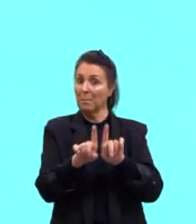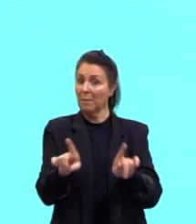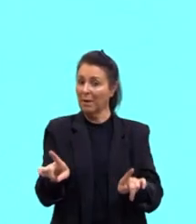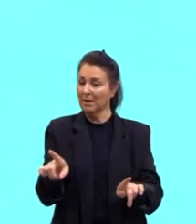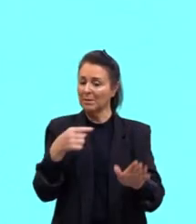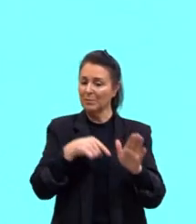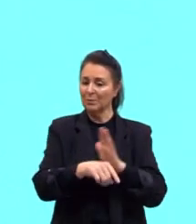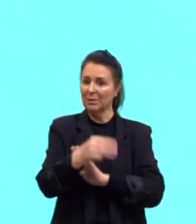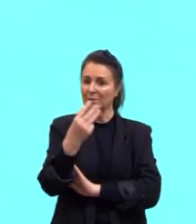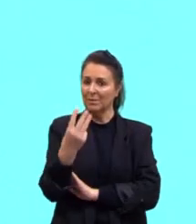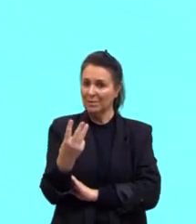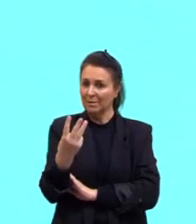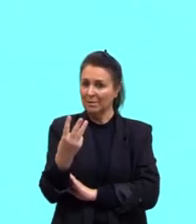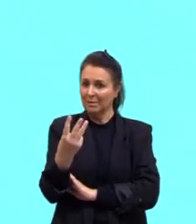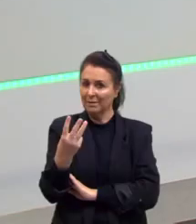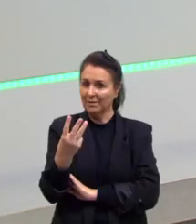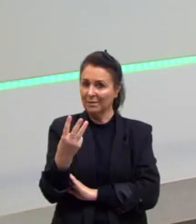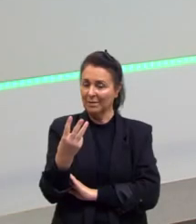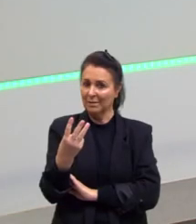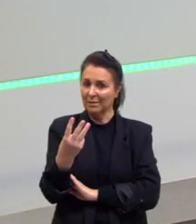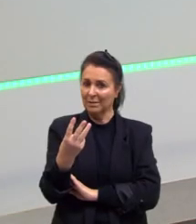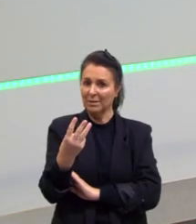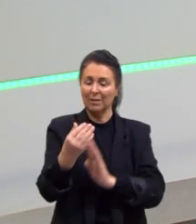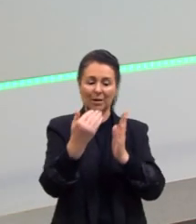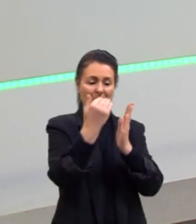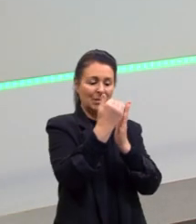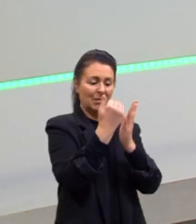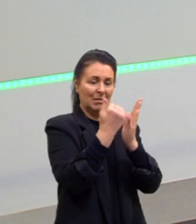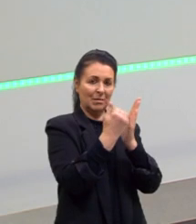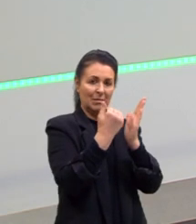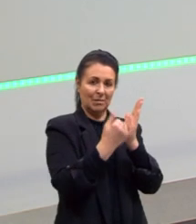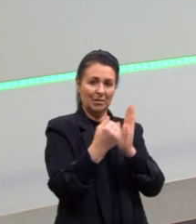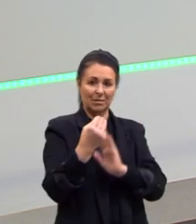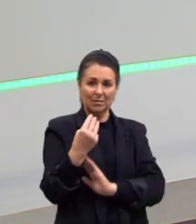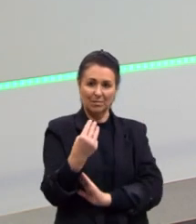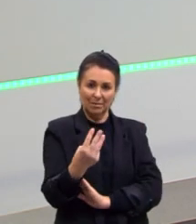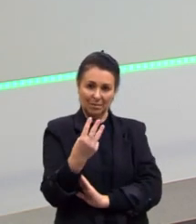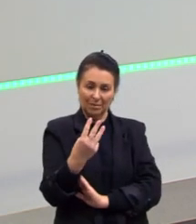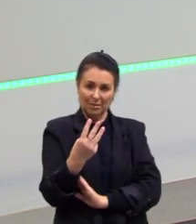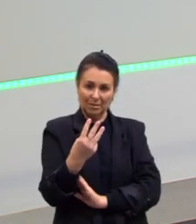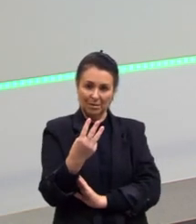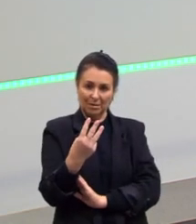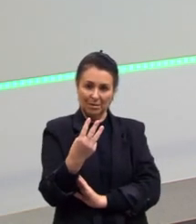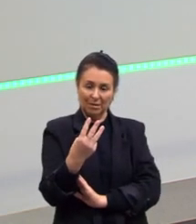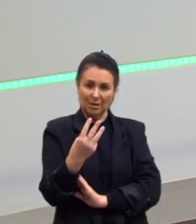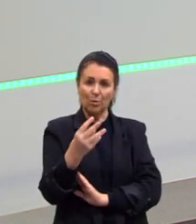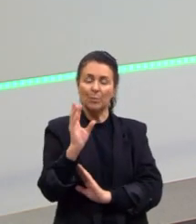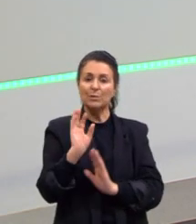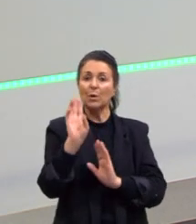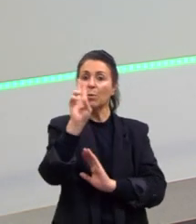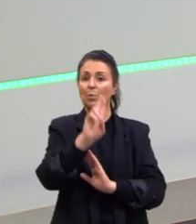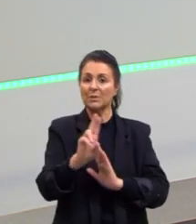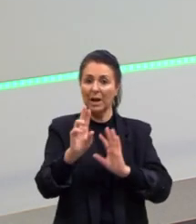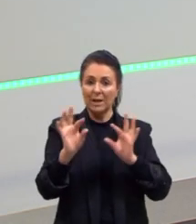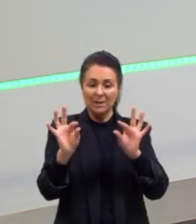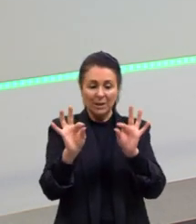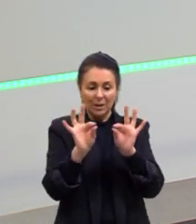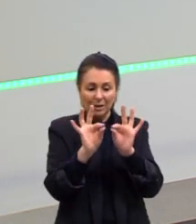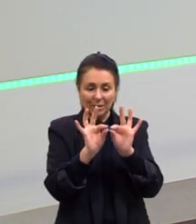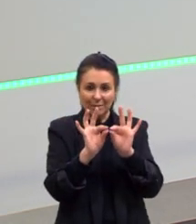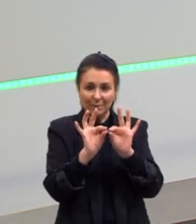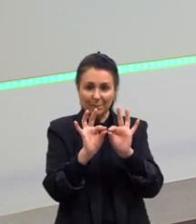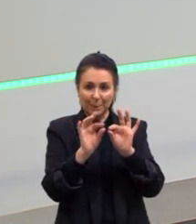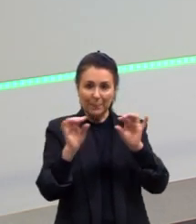Como que eu faço se eu tenho insere três eu vou é como se encostasse 3 filhas uma na outra a gente